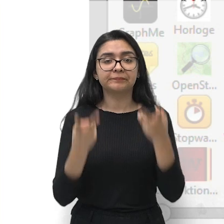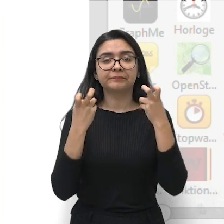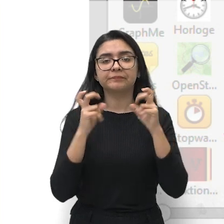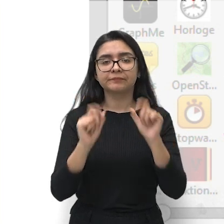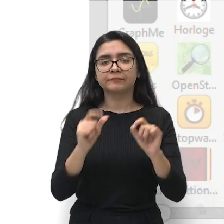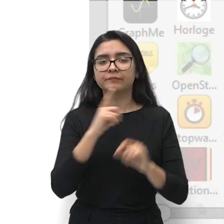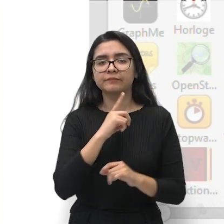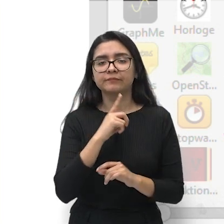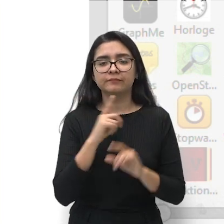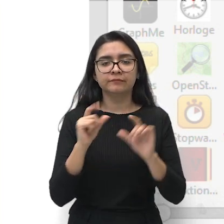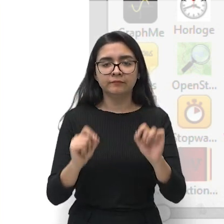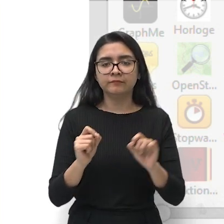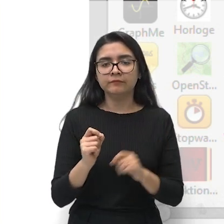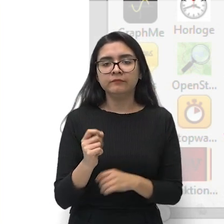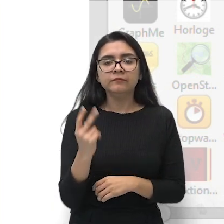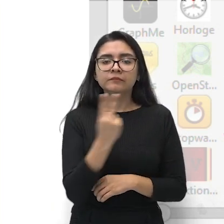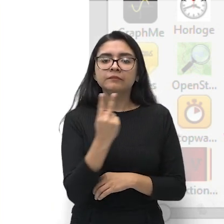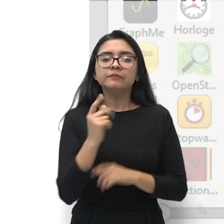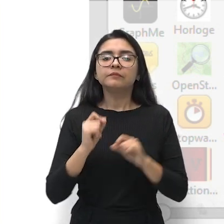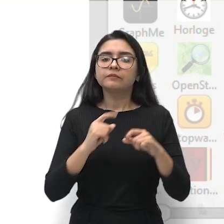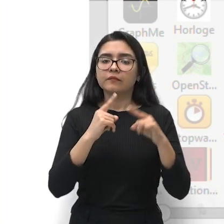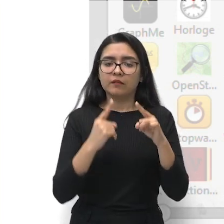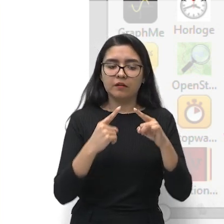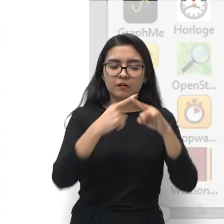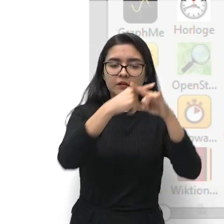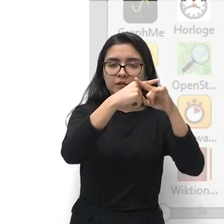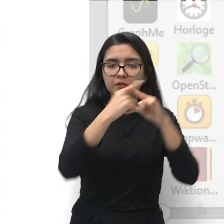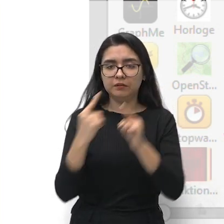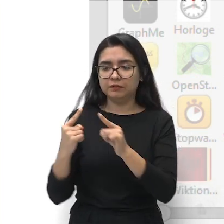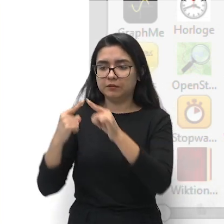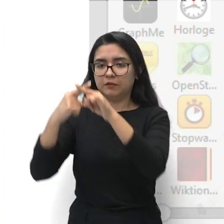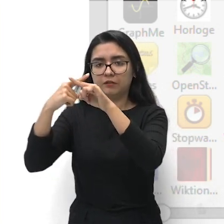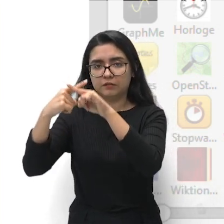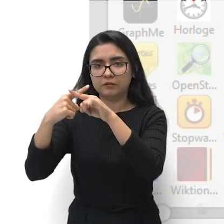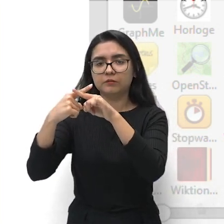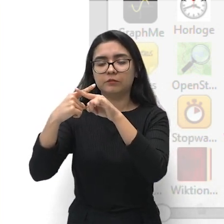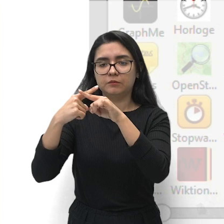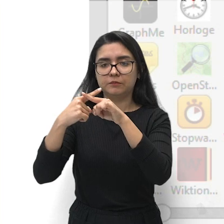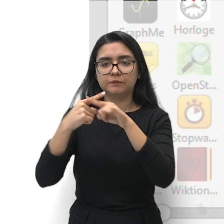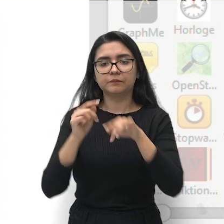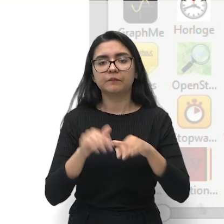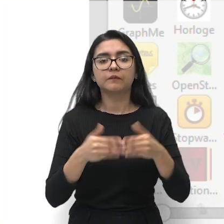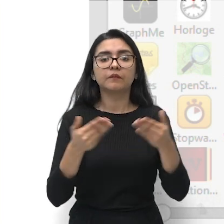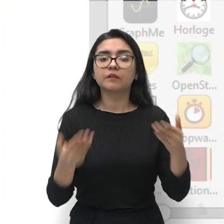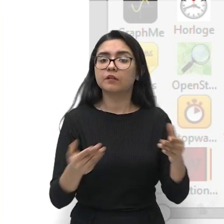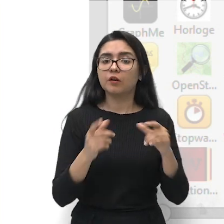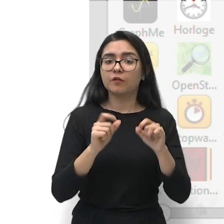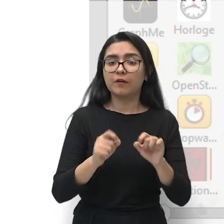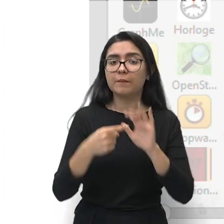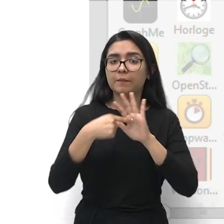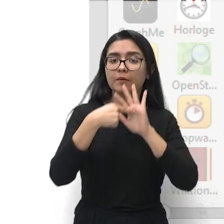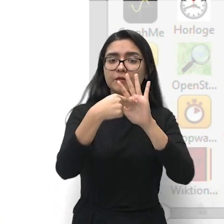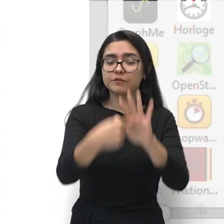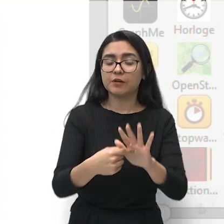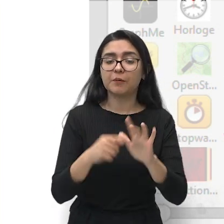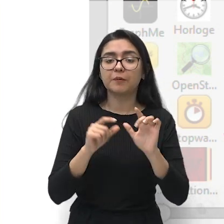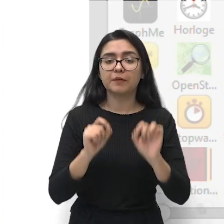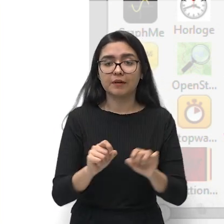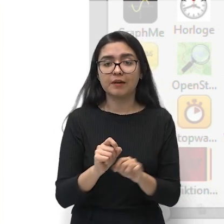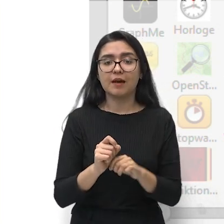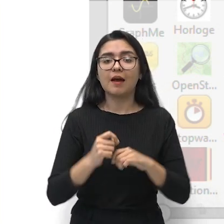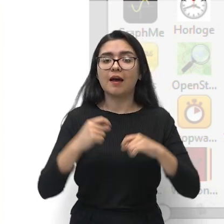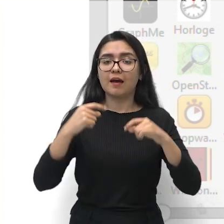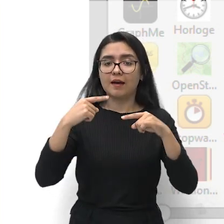aqui essas duas interseções desses arcos aqui. Essas duas interseções é que vão determinar a nossa